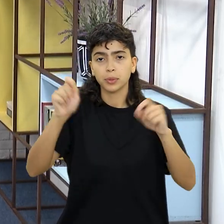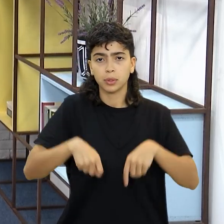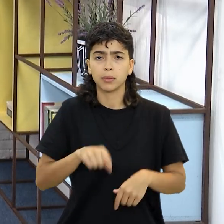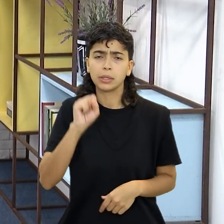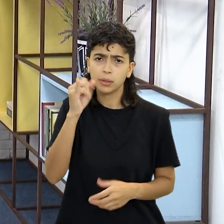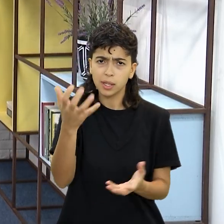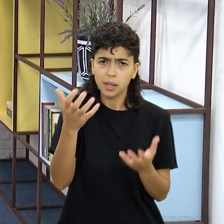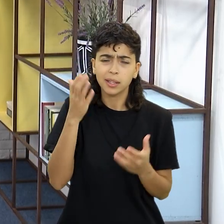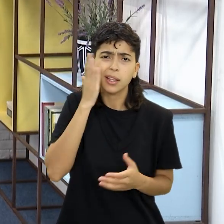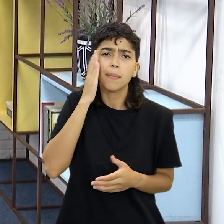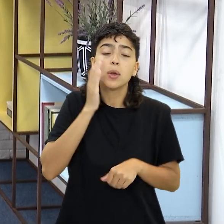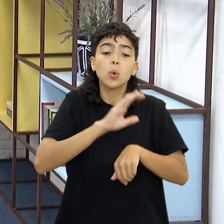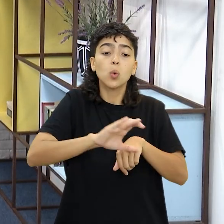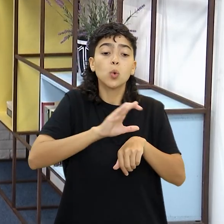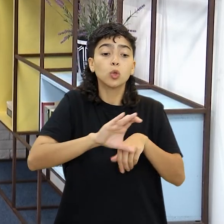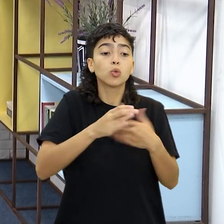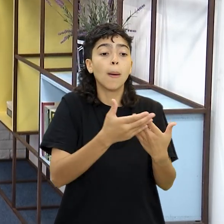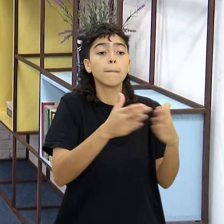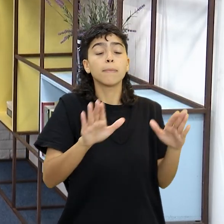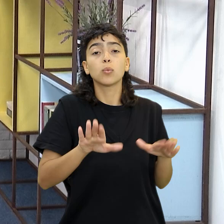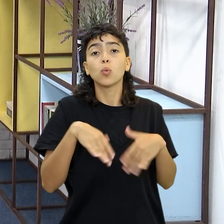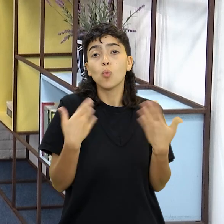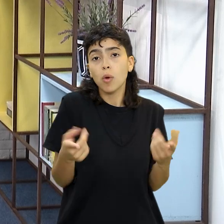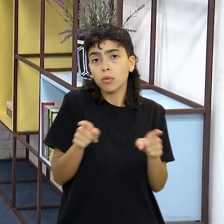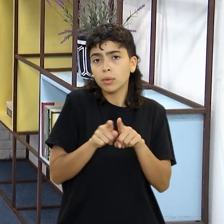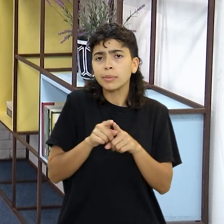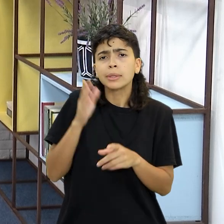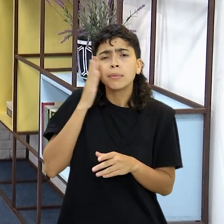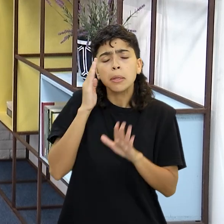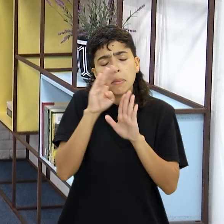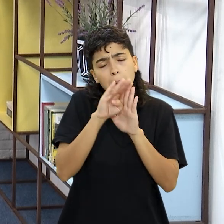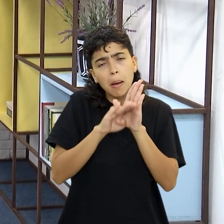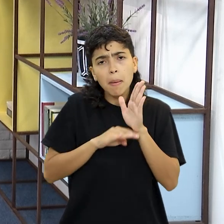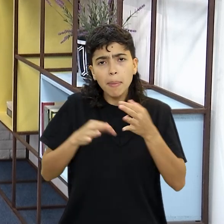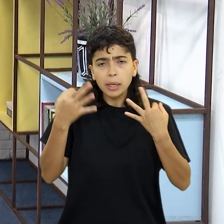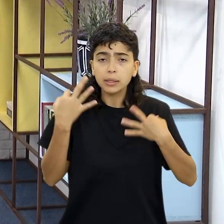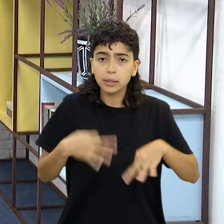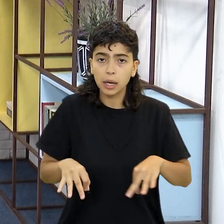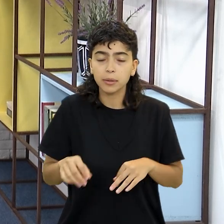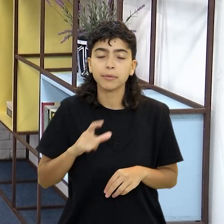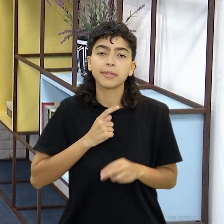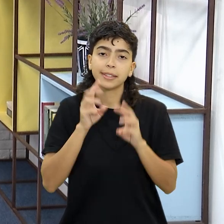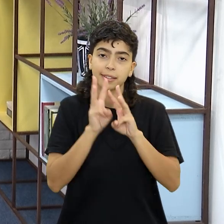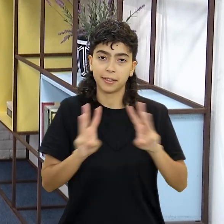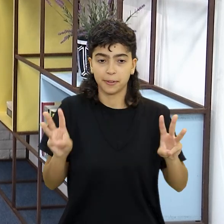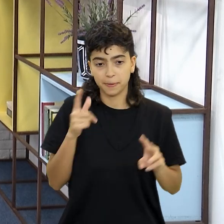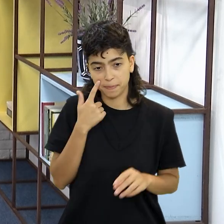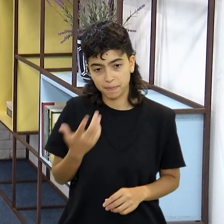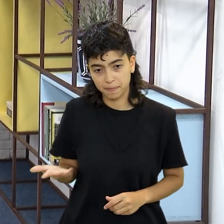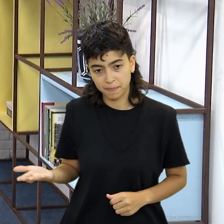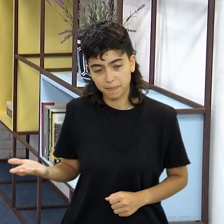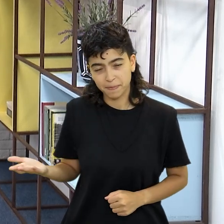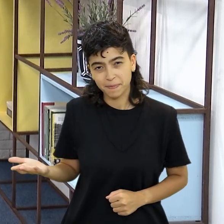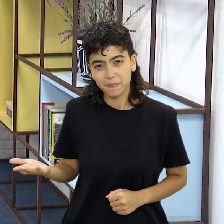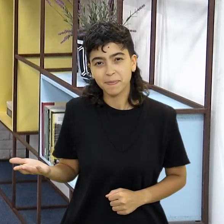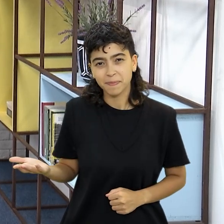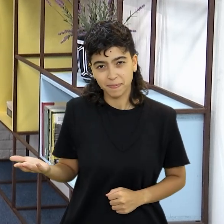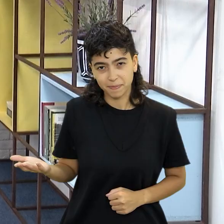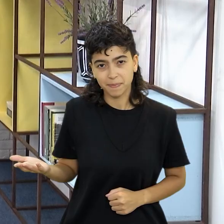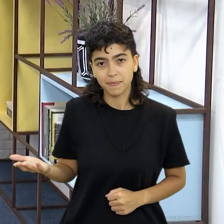inscrições abertas e também ficar por dentro de novas ofertas, é só você acessar esse site,